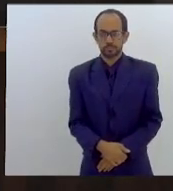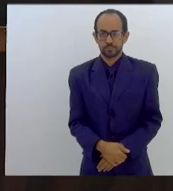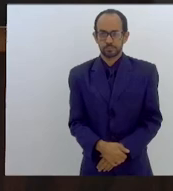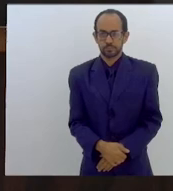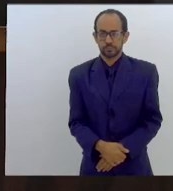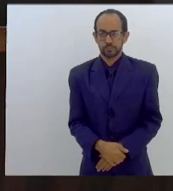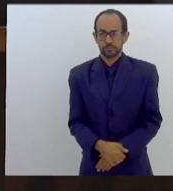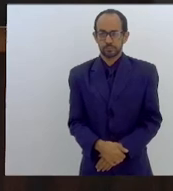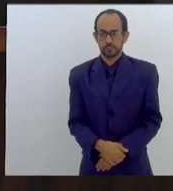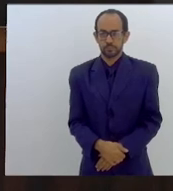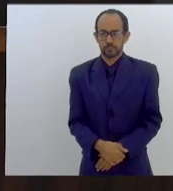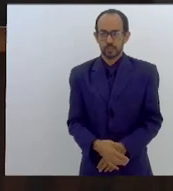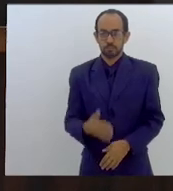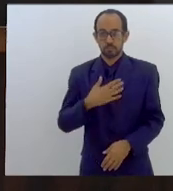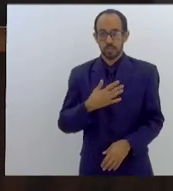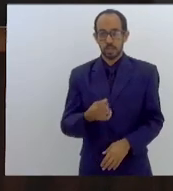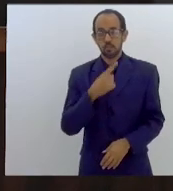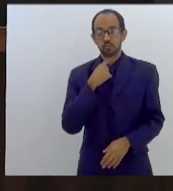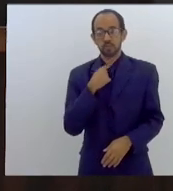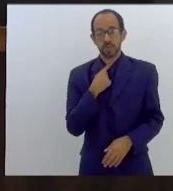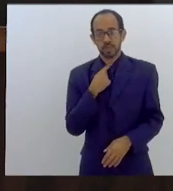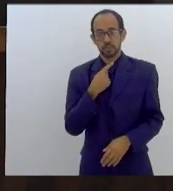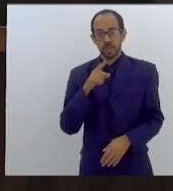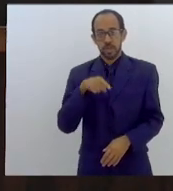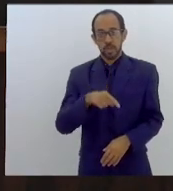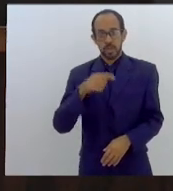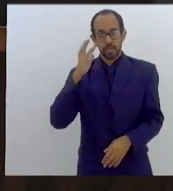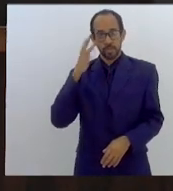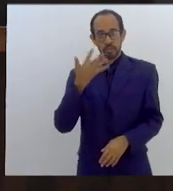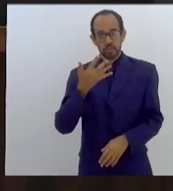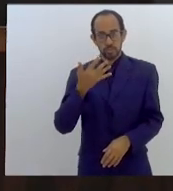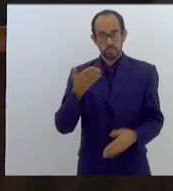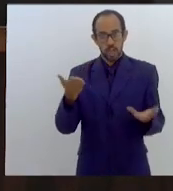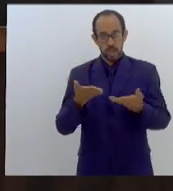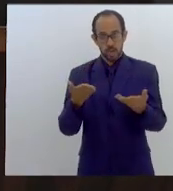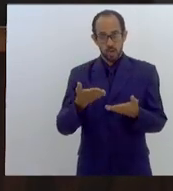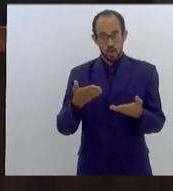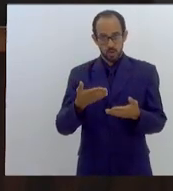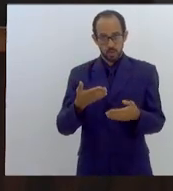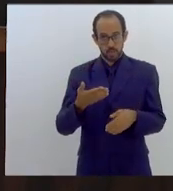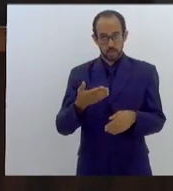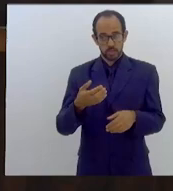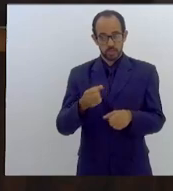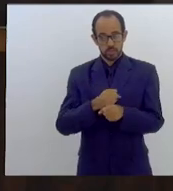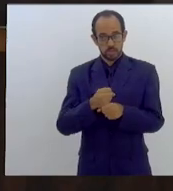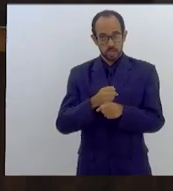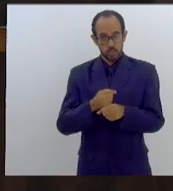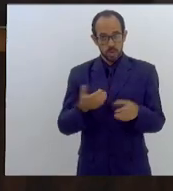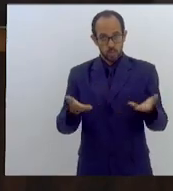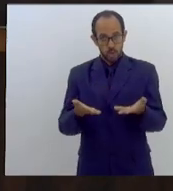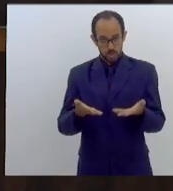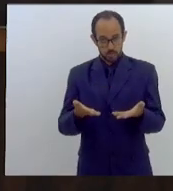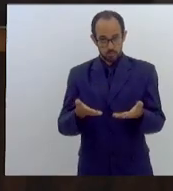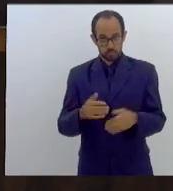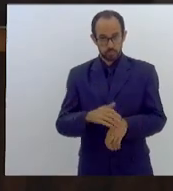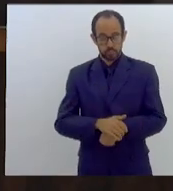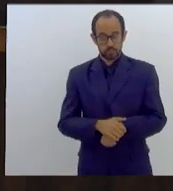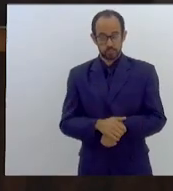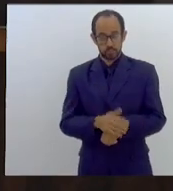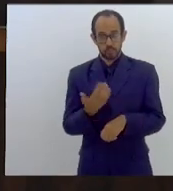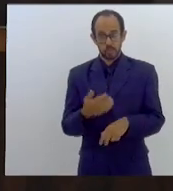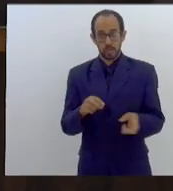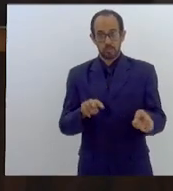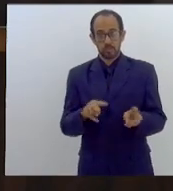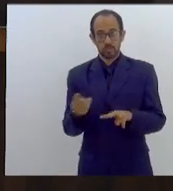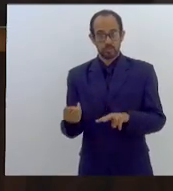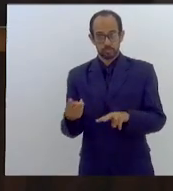A minha vontade é de decidir essa coisa ainda esse ano. Então, eu quero fazer um encaminhamento